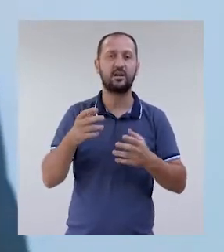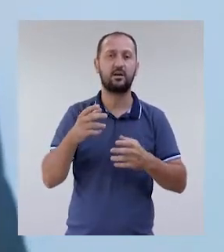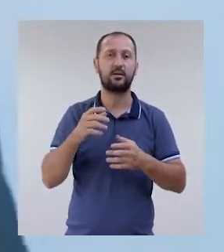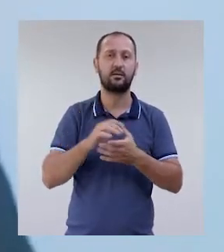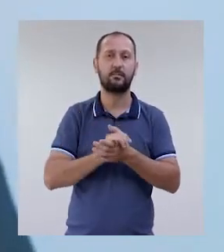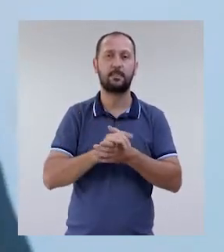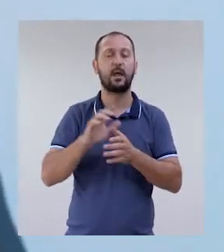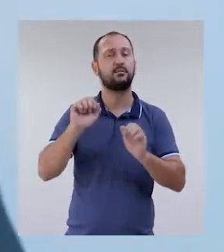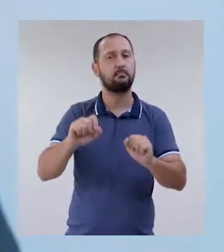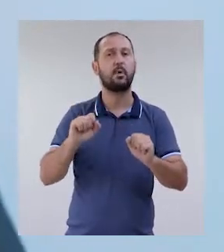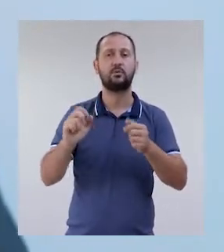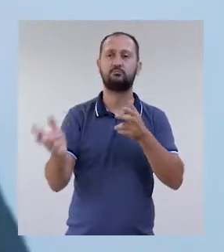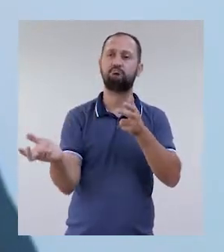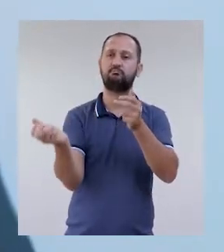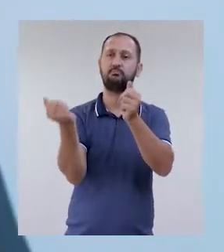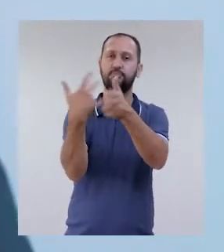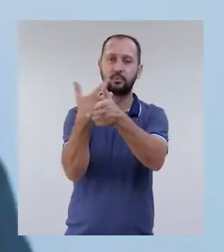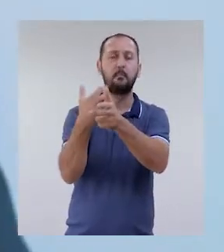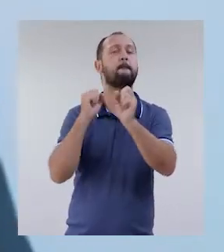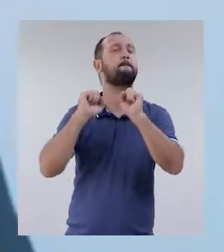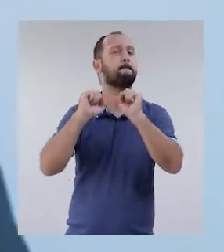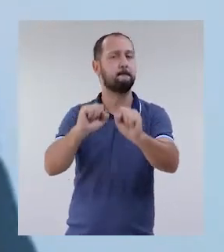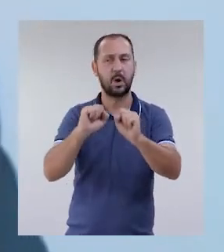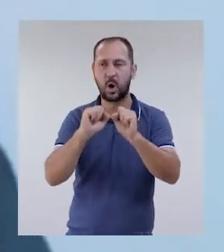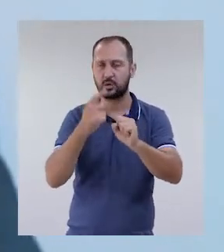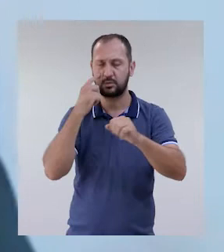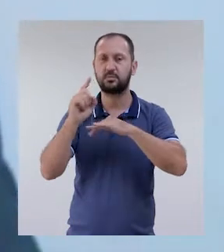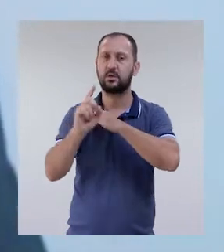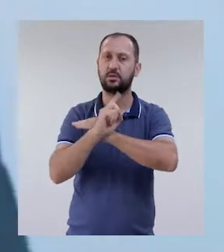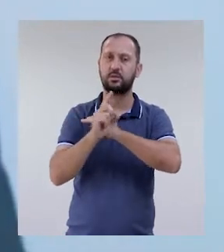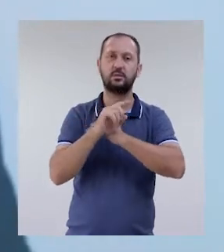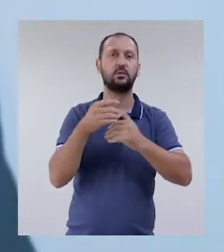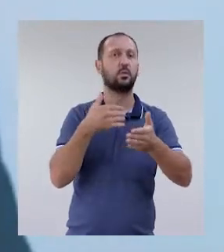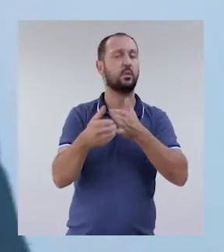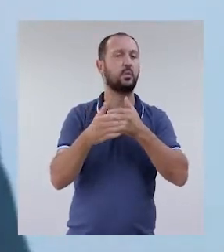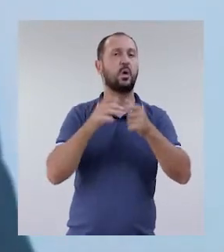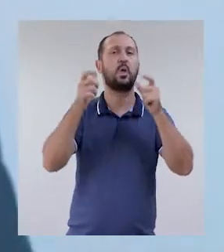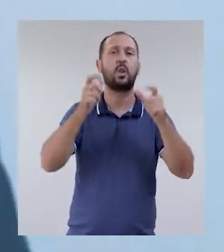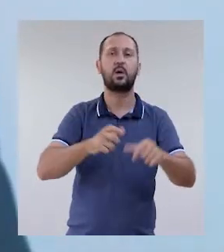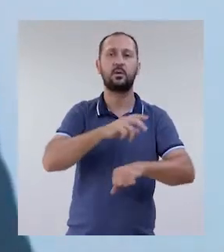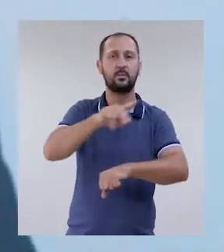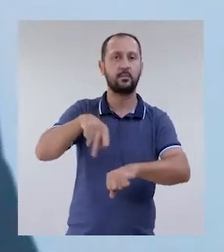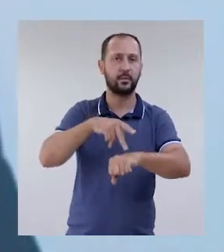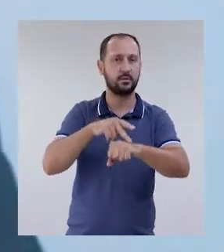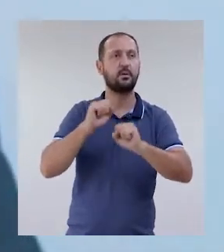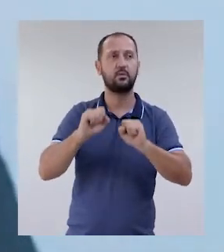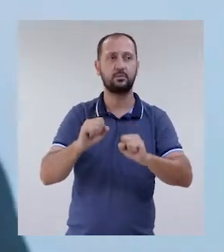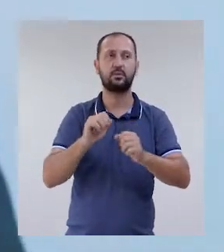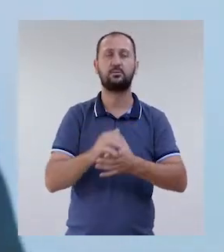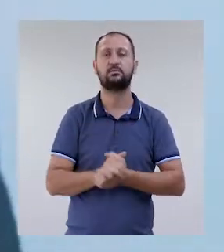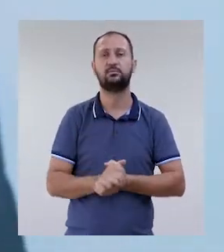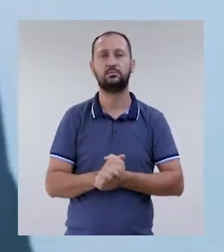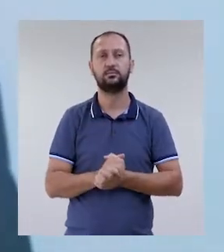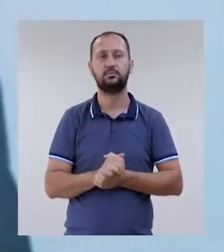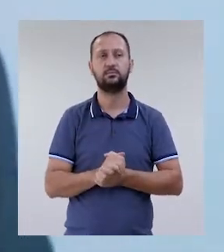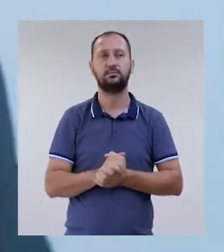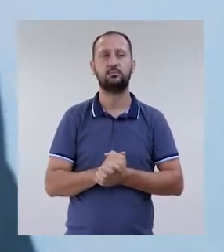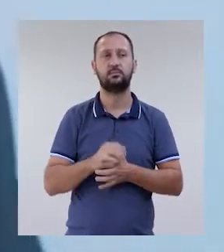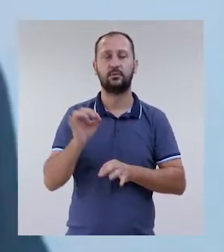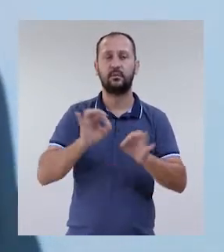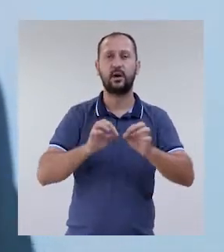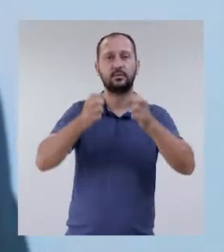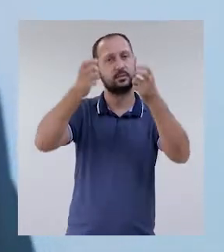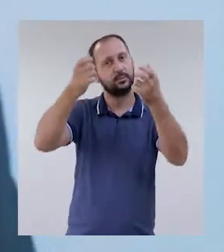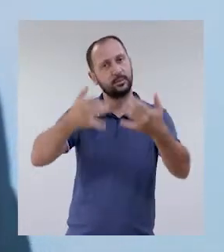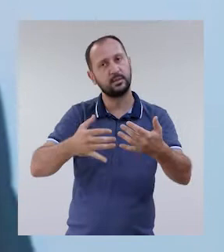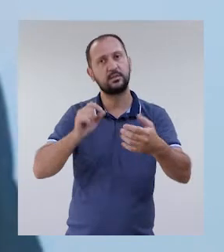né? Numa videochamada. Eu recebo videochamada de São Paulo, Santa Catarina, Paraná, de qualquer lugar do país, onde os advogados, eles fazem